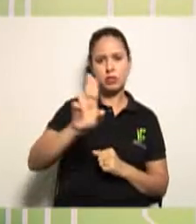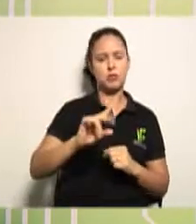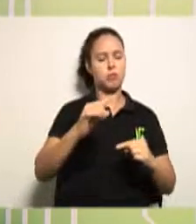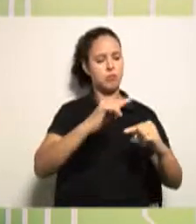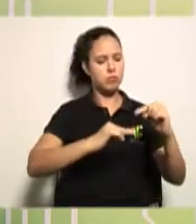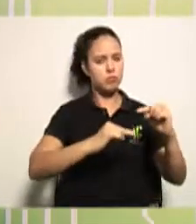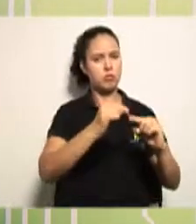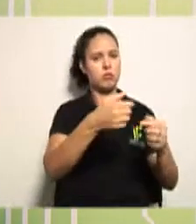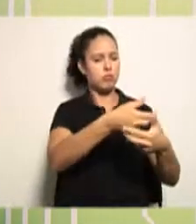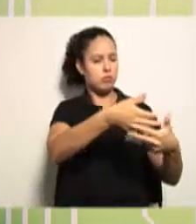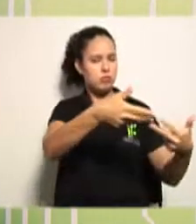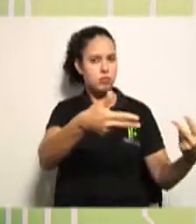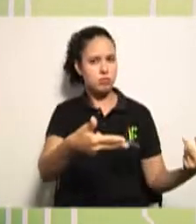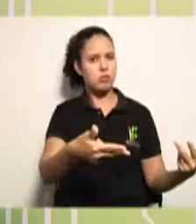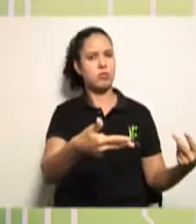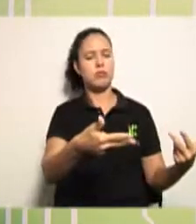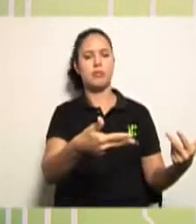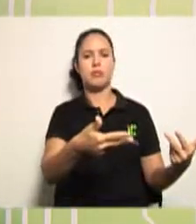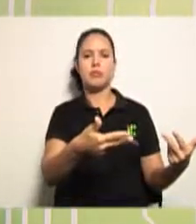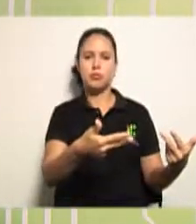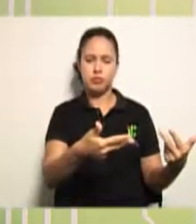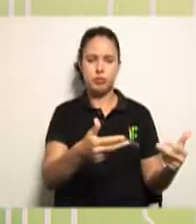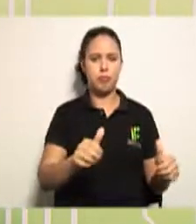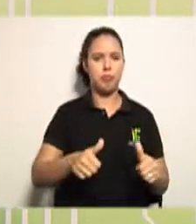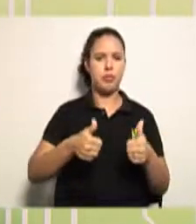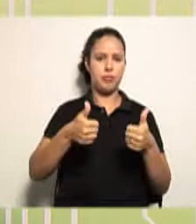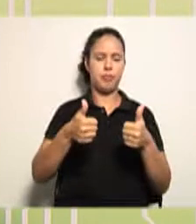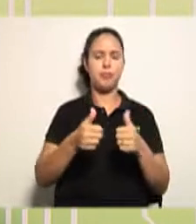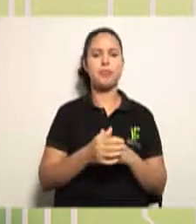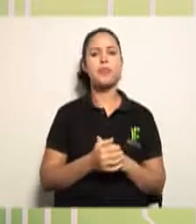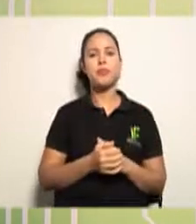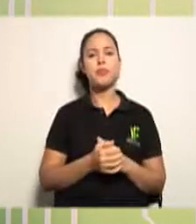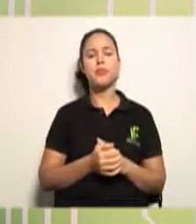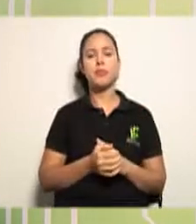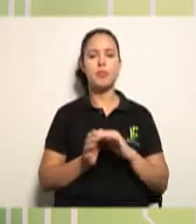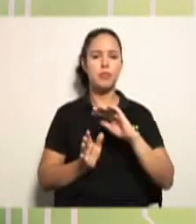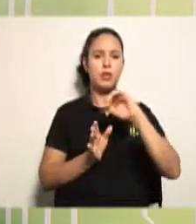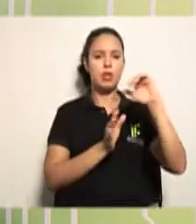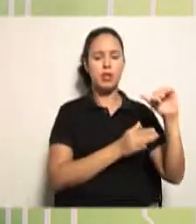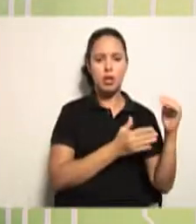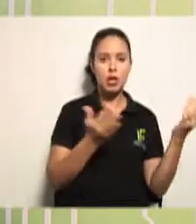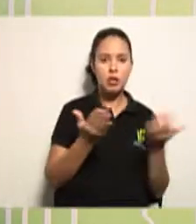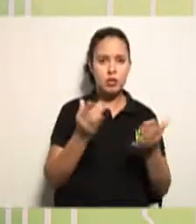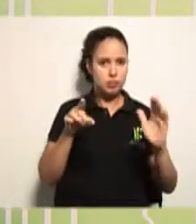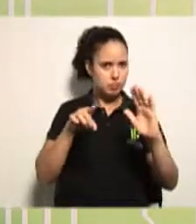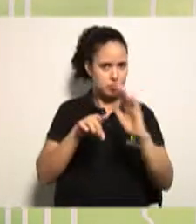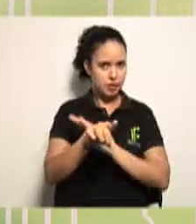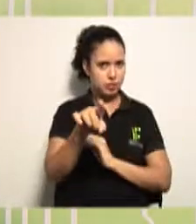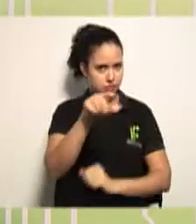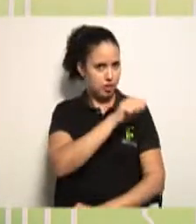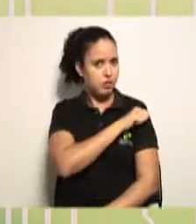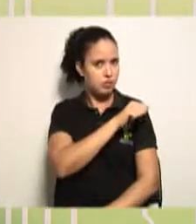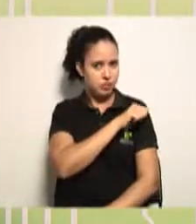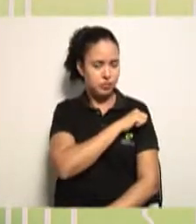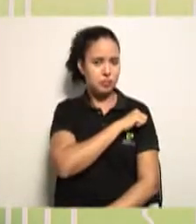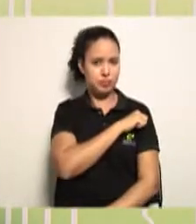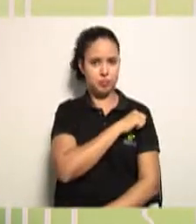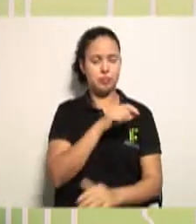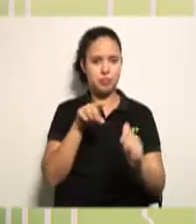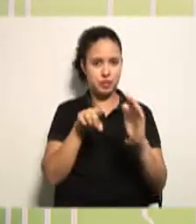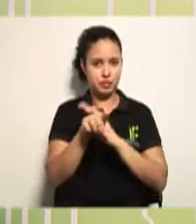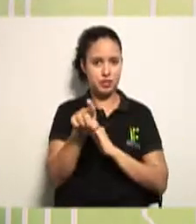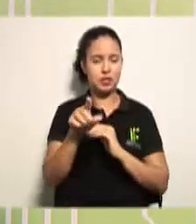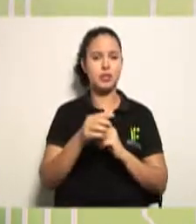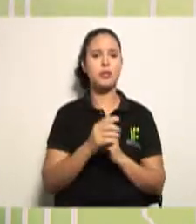recursos e de uma forma mais agradável. Mas eu quero fazer uma pergunta para você aí, agora. Não é no momento da nossa atividade